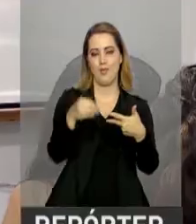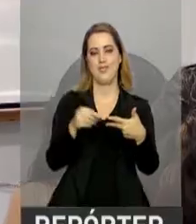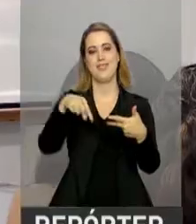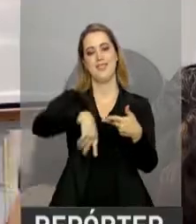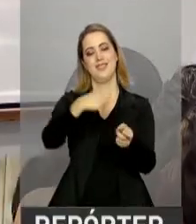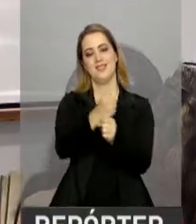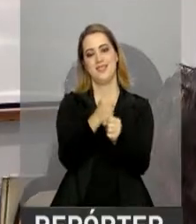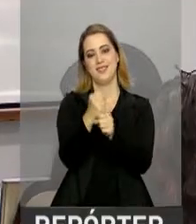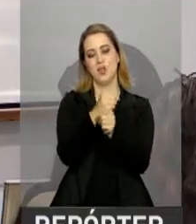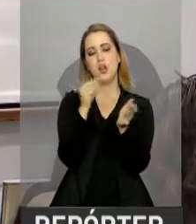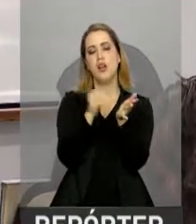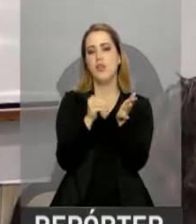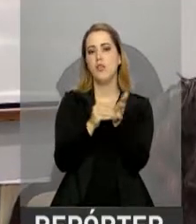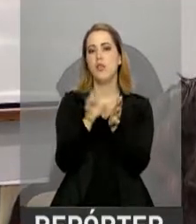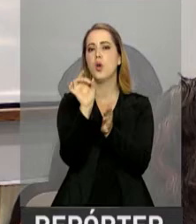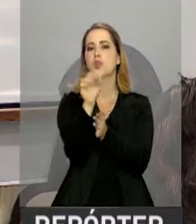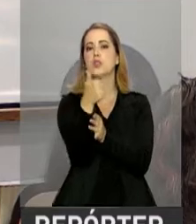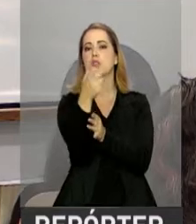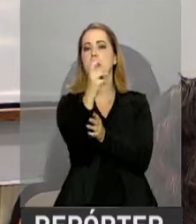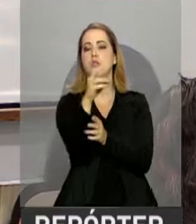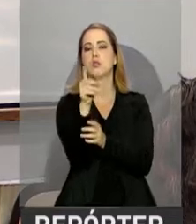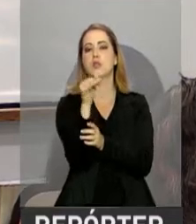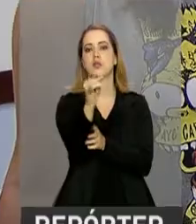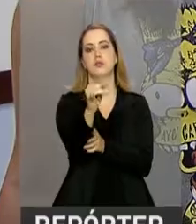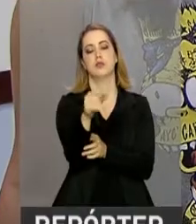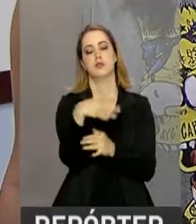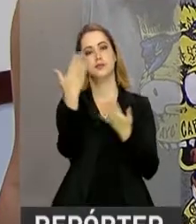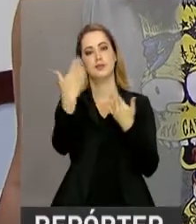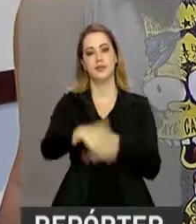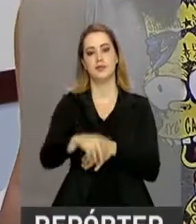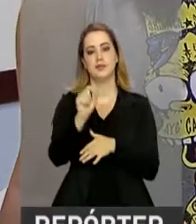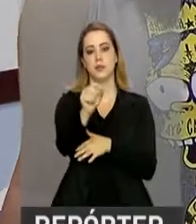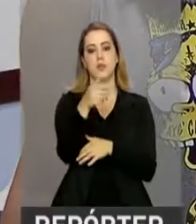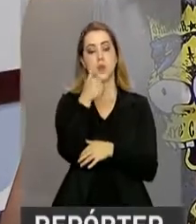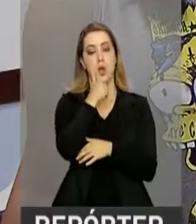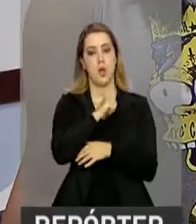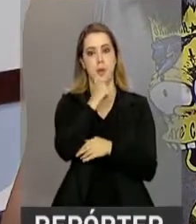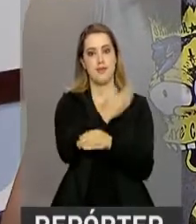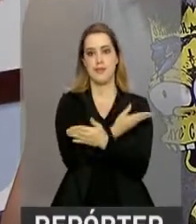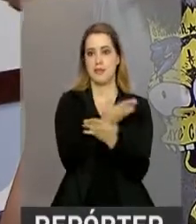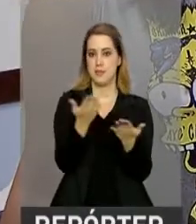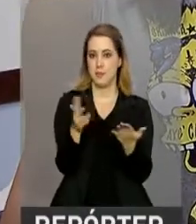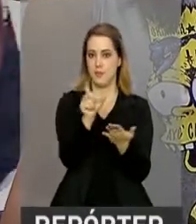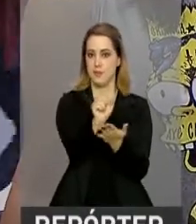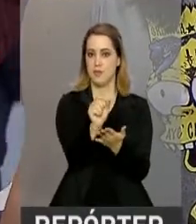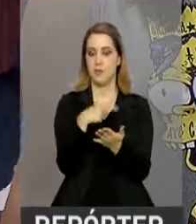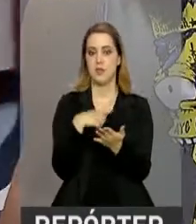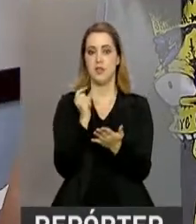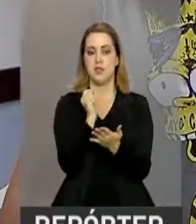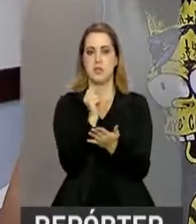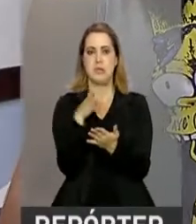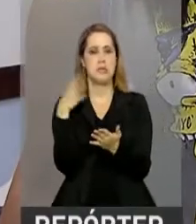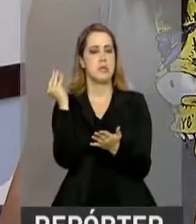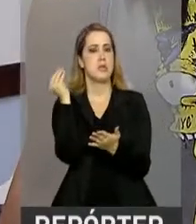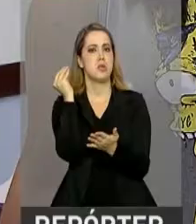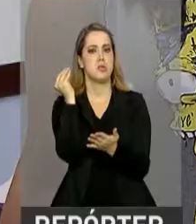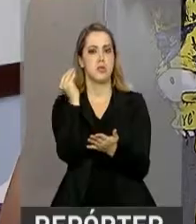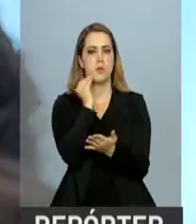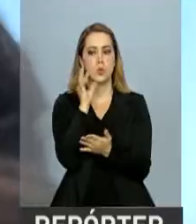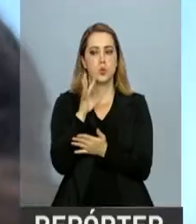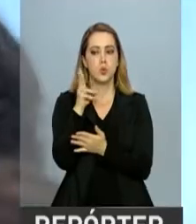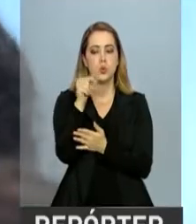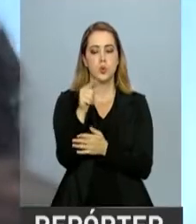faltando pouco mais de 15 dias para as provas a ágata ailane ele aproveitam todo o tempo que têm para